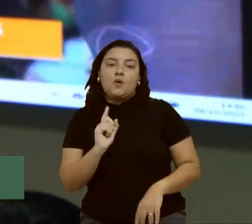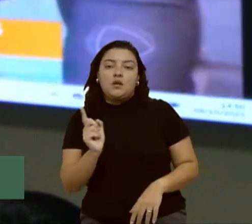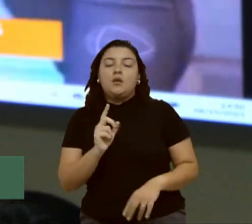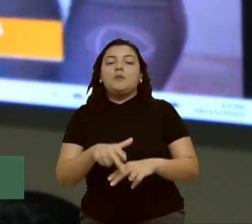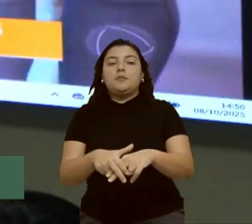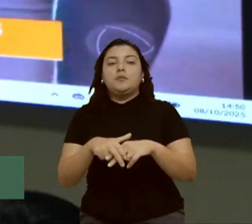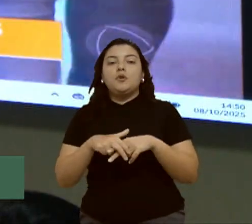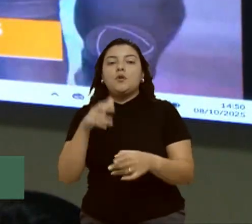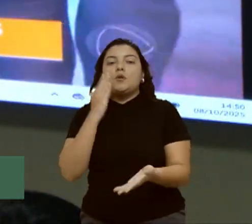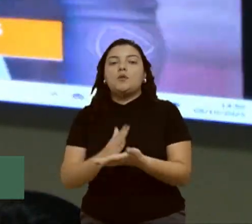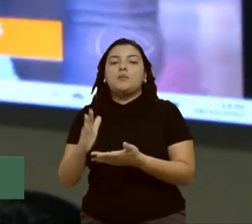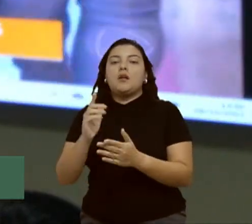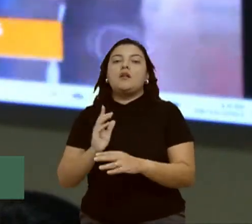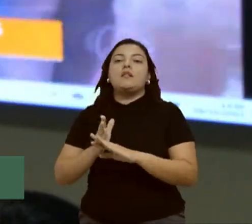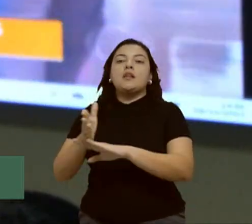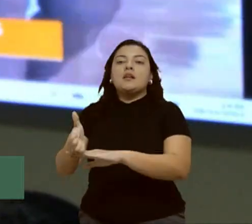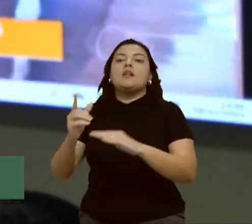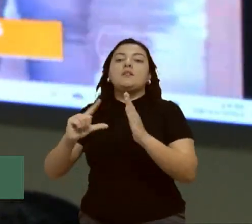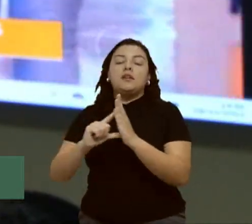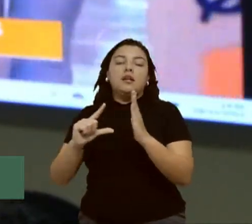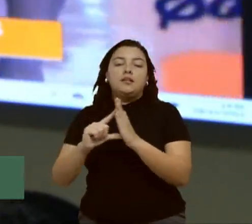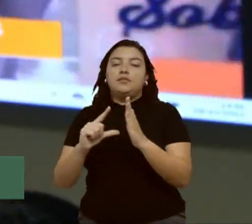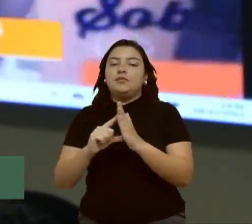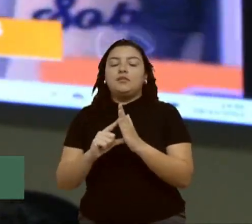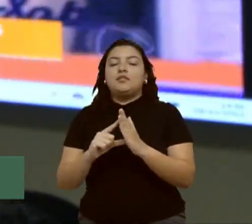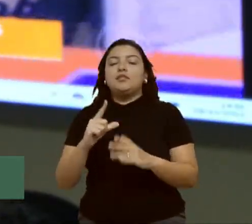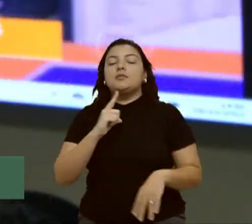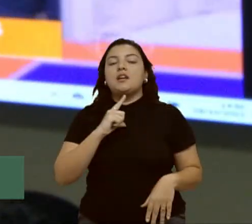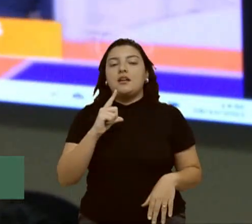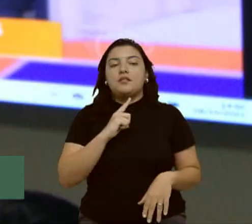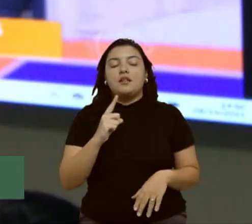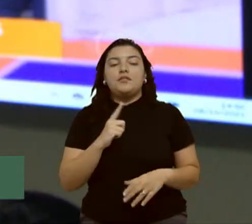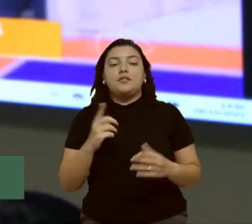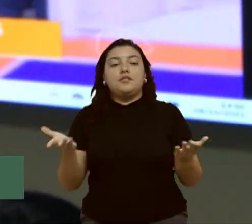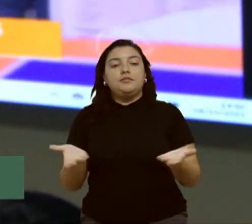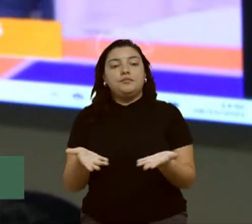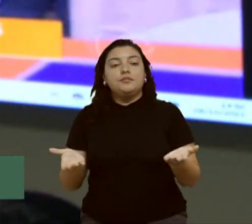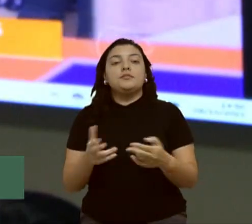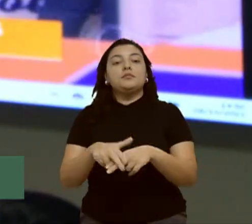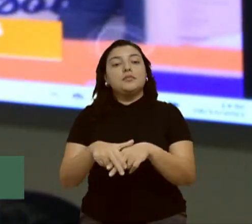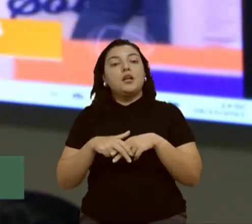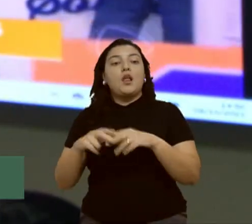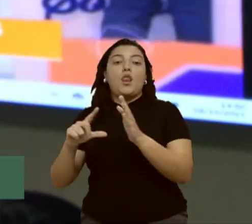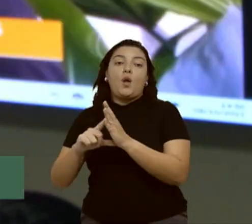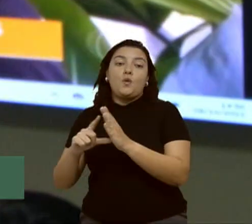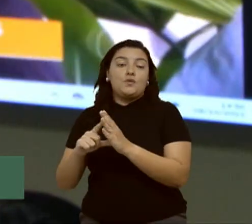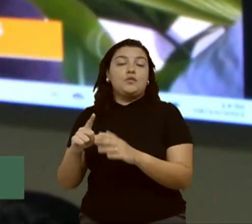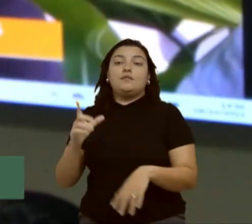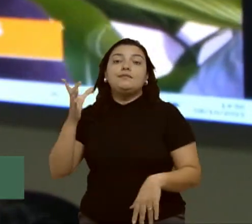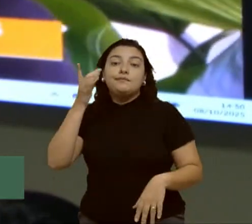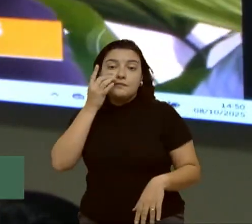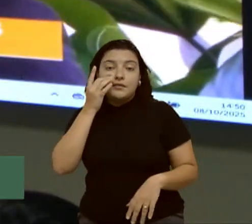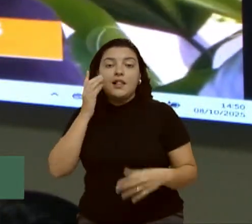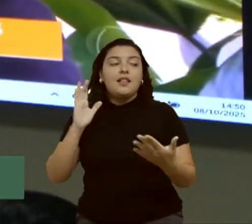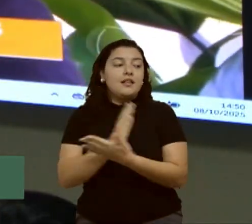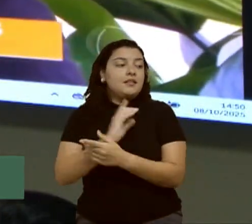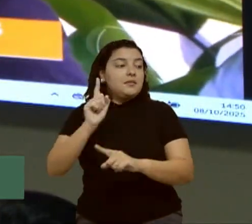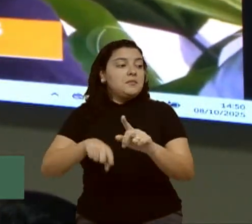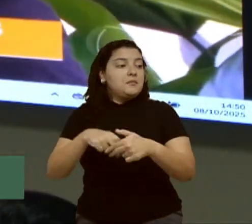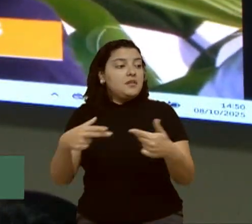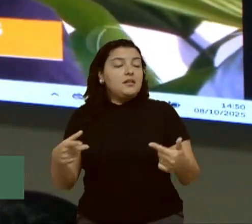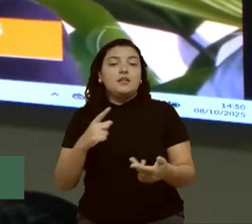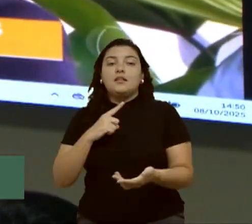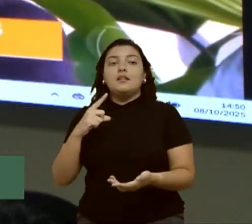começa aí nas lojas, principalmente virtuais, com bastante antecedência desse período, e também nas lojas físicas. A gente vai coletando material